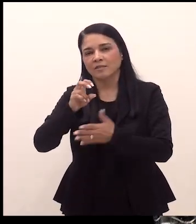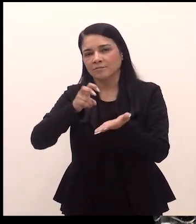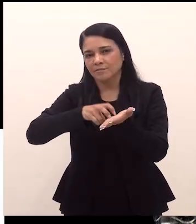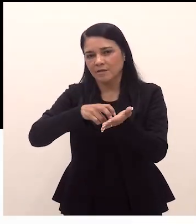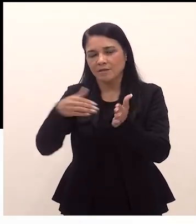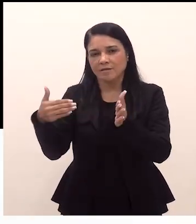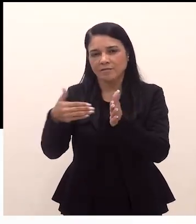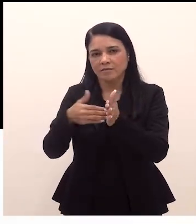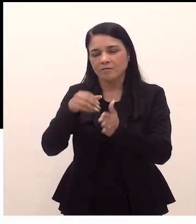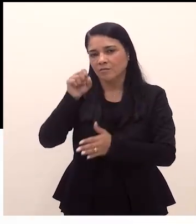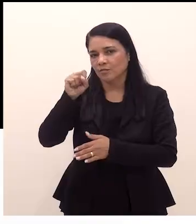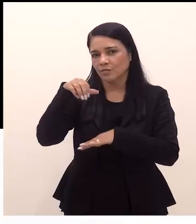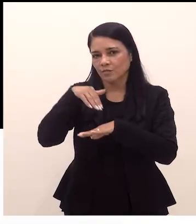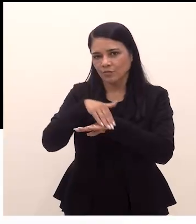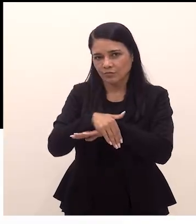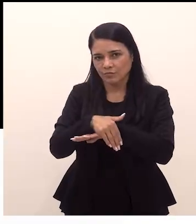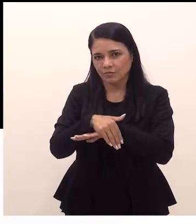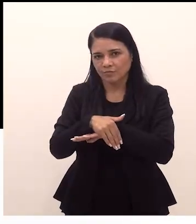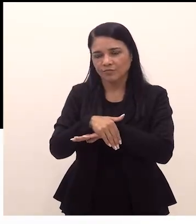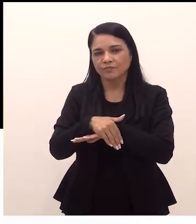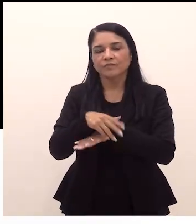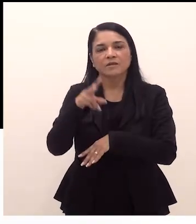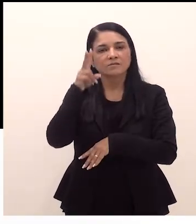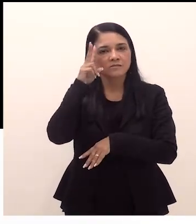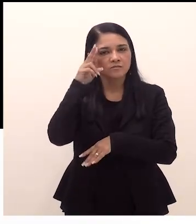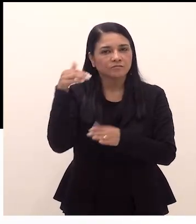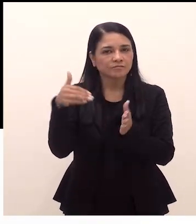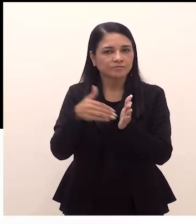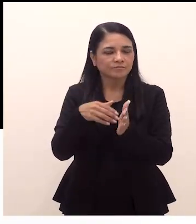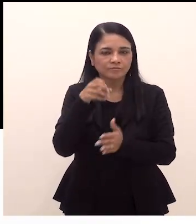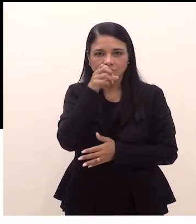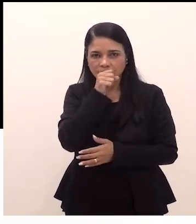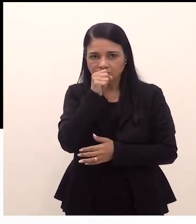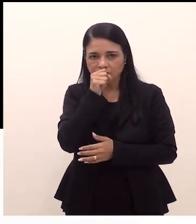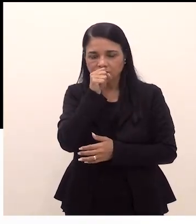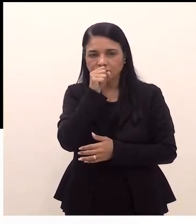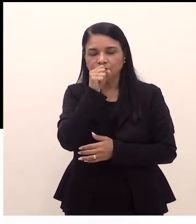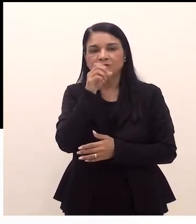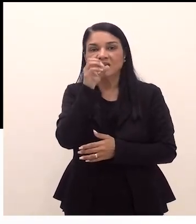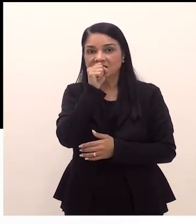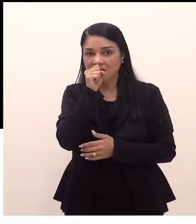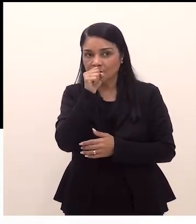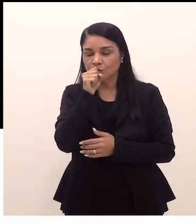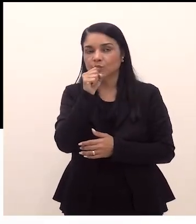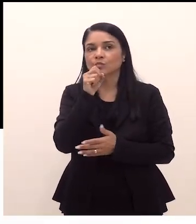horário comercial, ali em torno de 10 da manhã até 8 da noite,